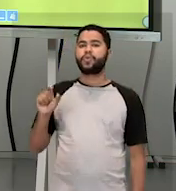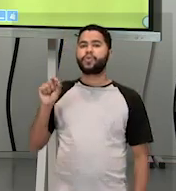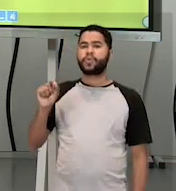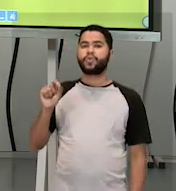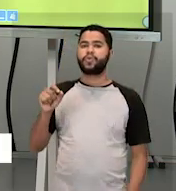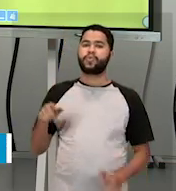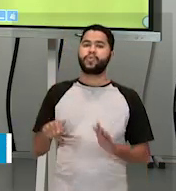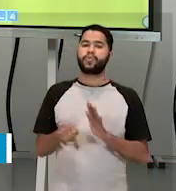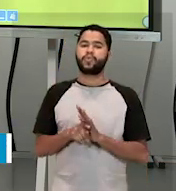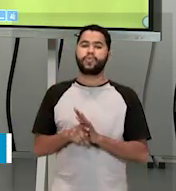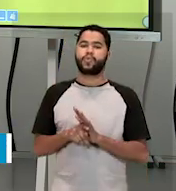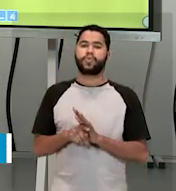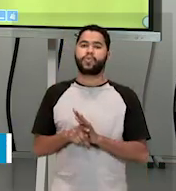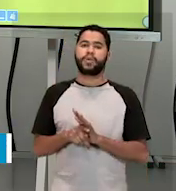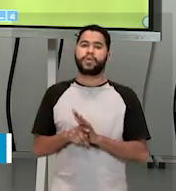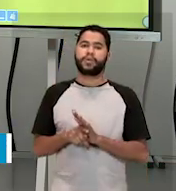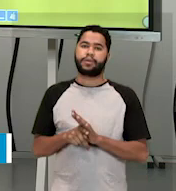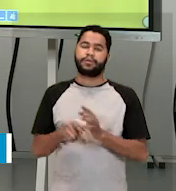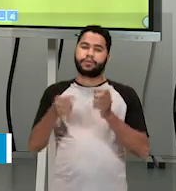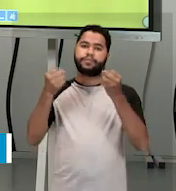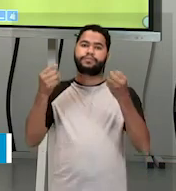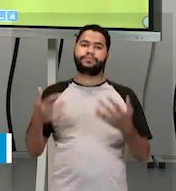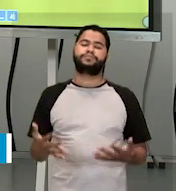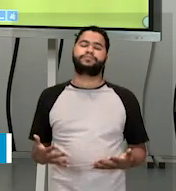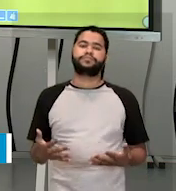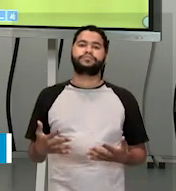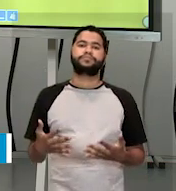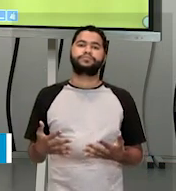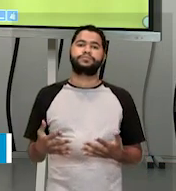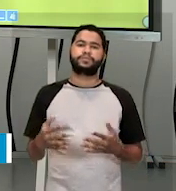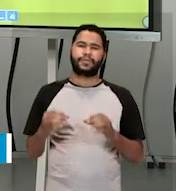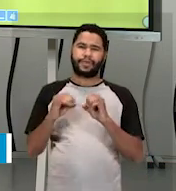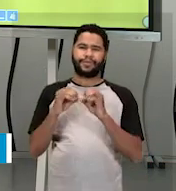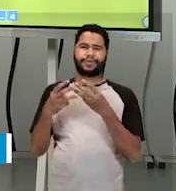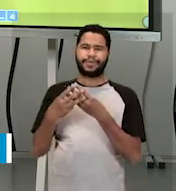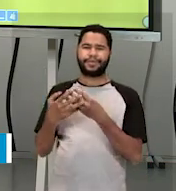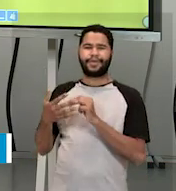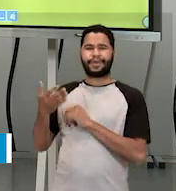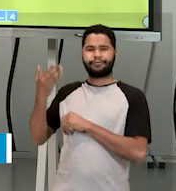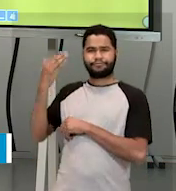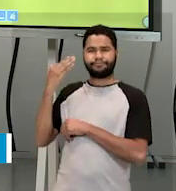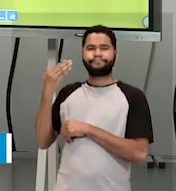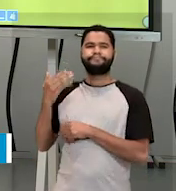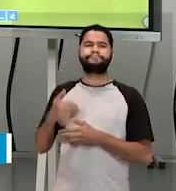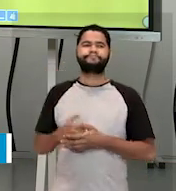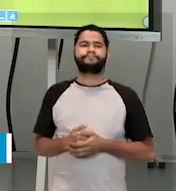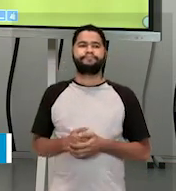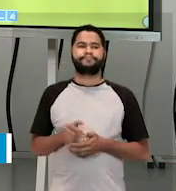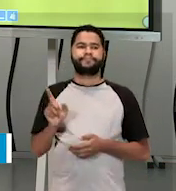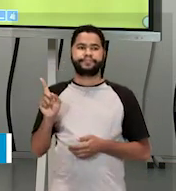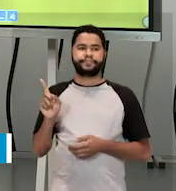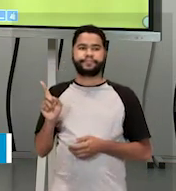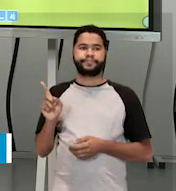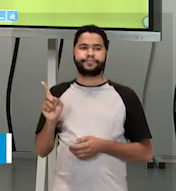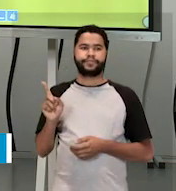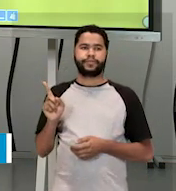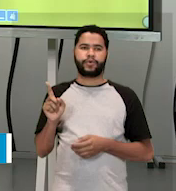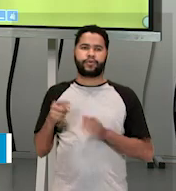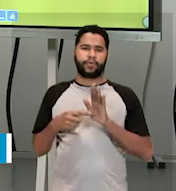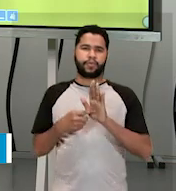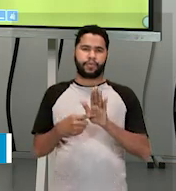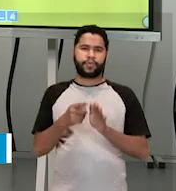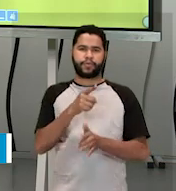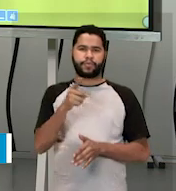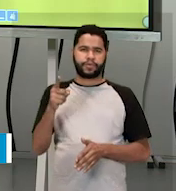essa questão que foi falada no slide anterior, desse espaço. Vou voltar para a gente